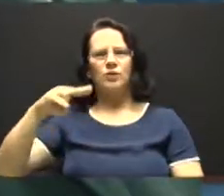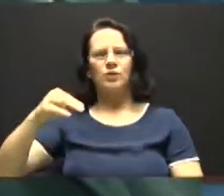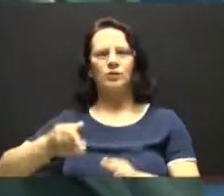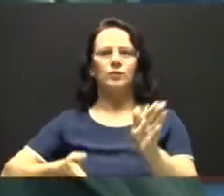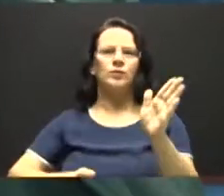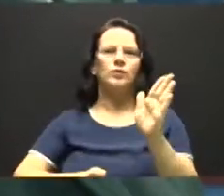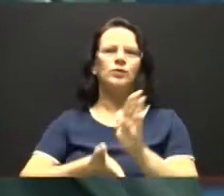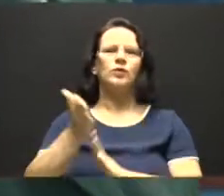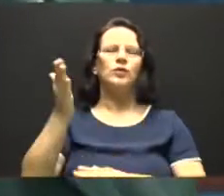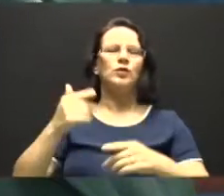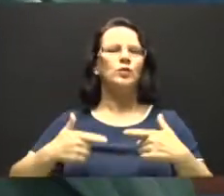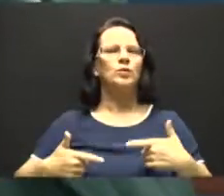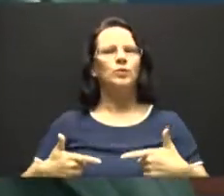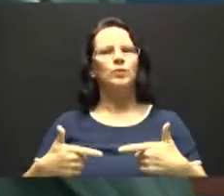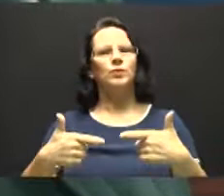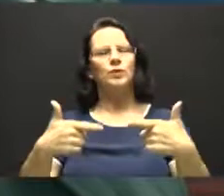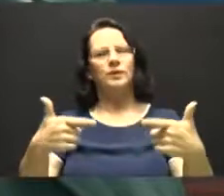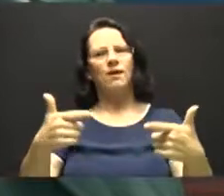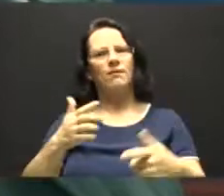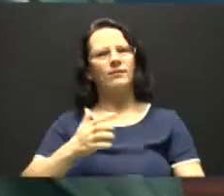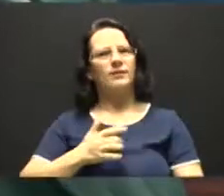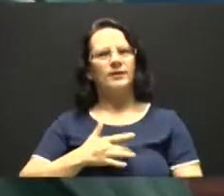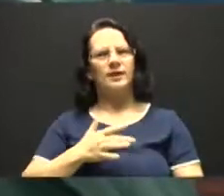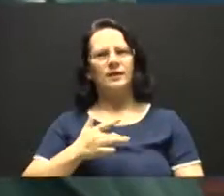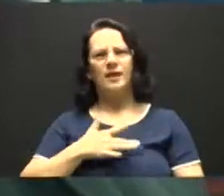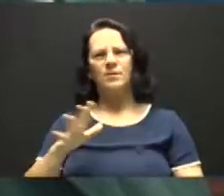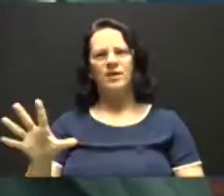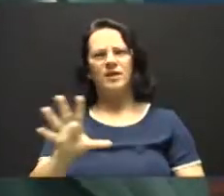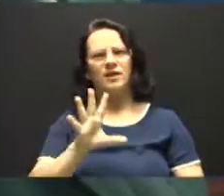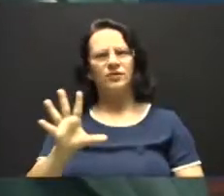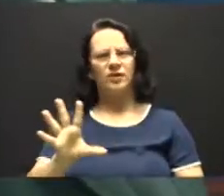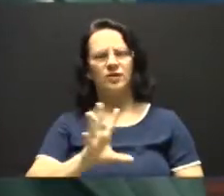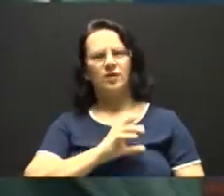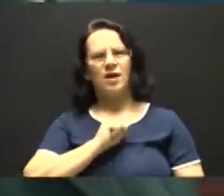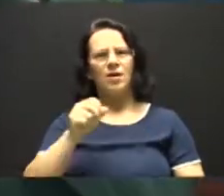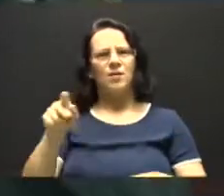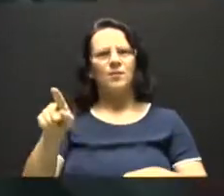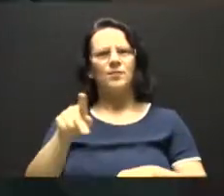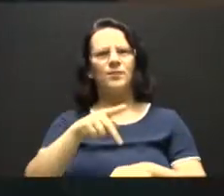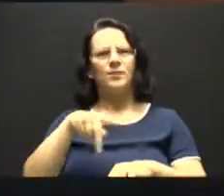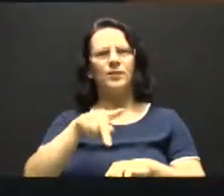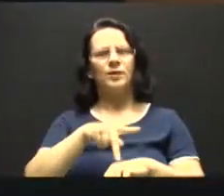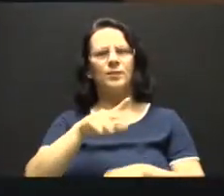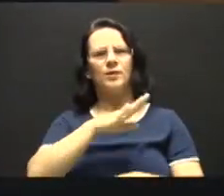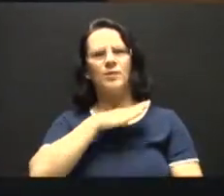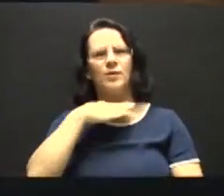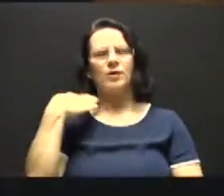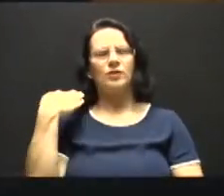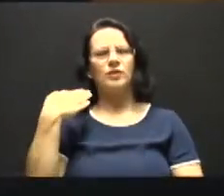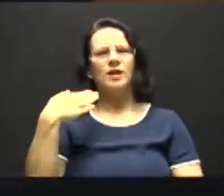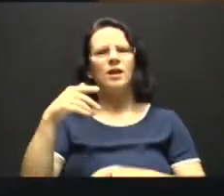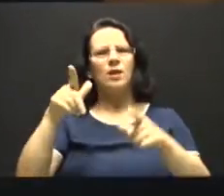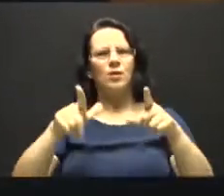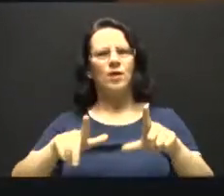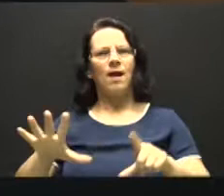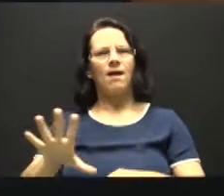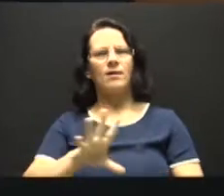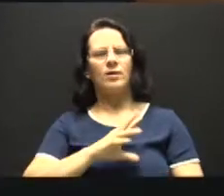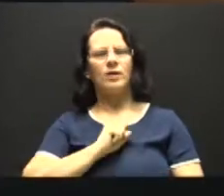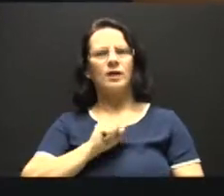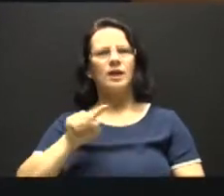eu não posso ninguém te adoro o toque floral